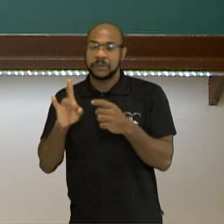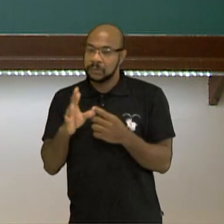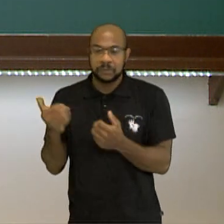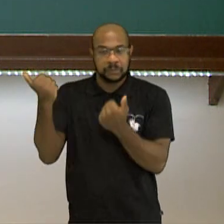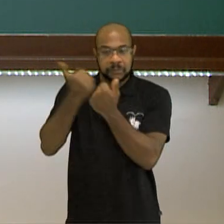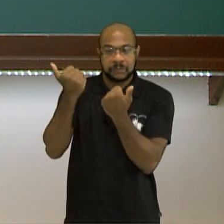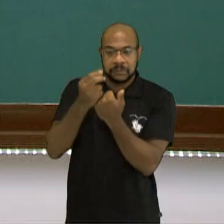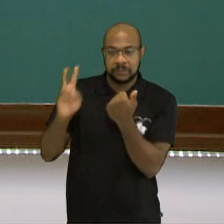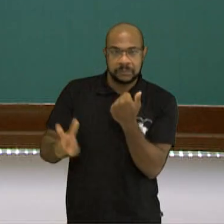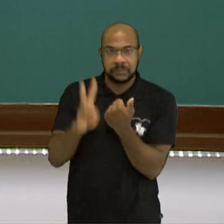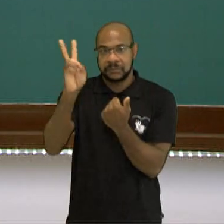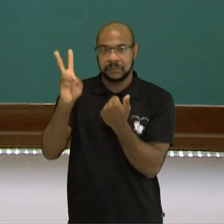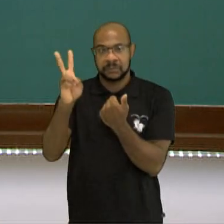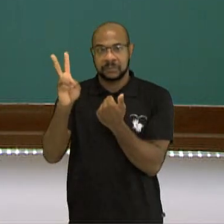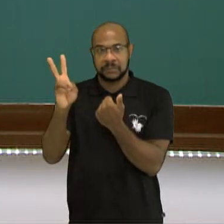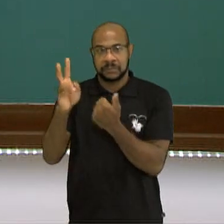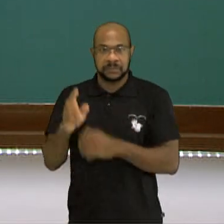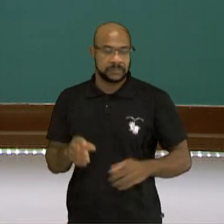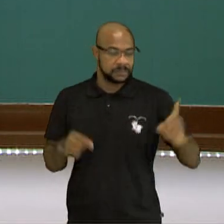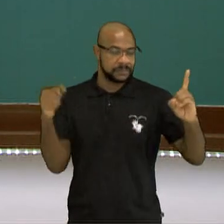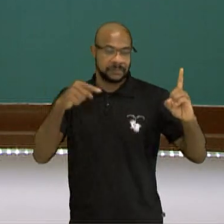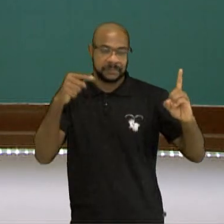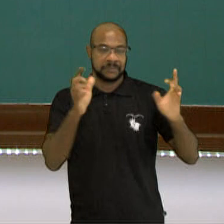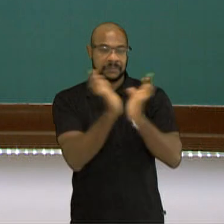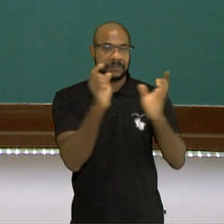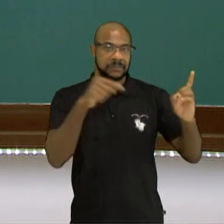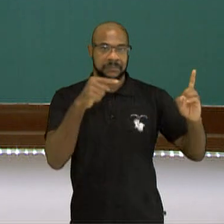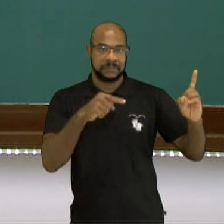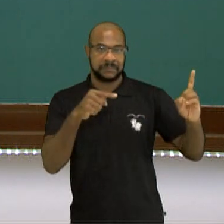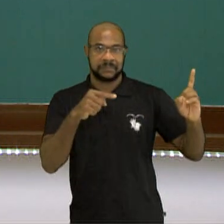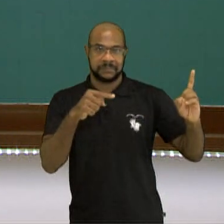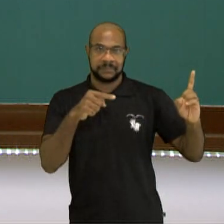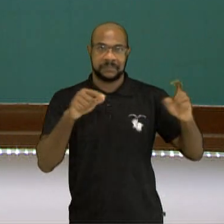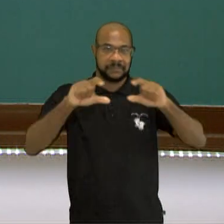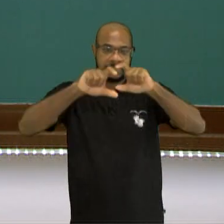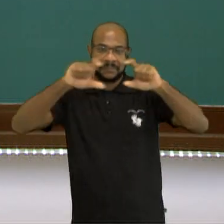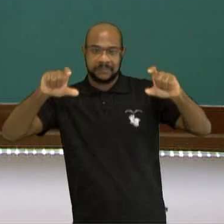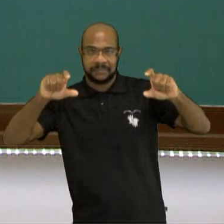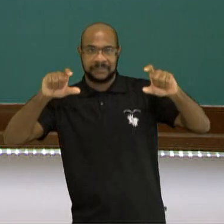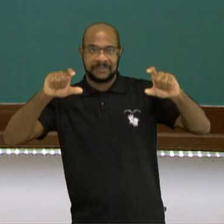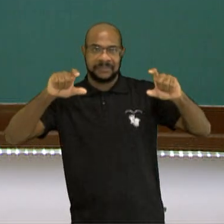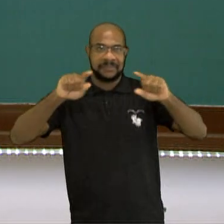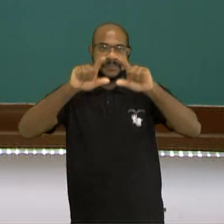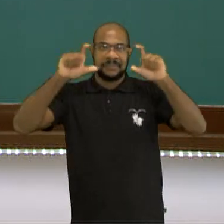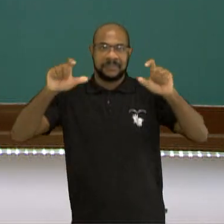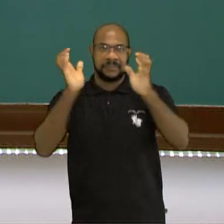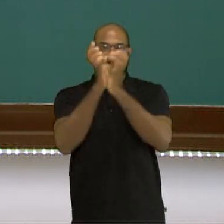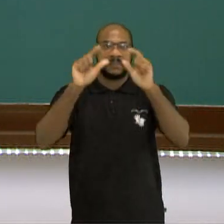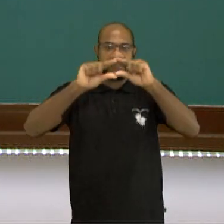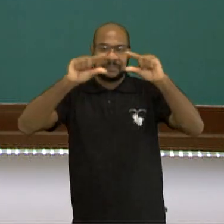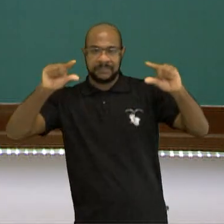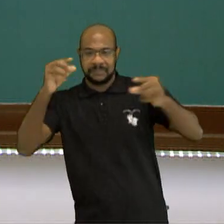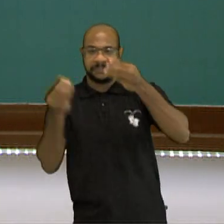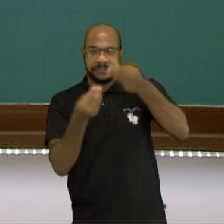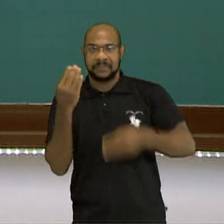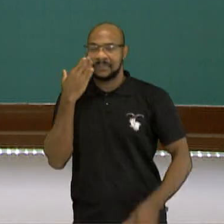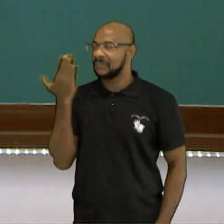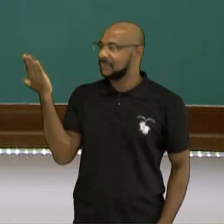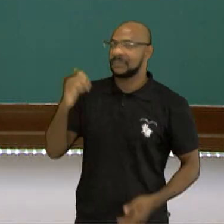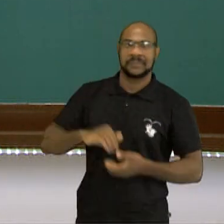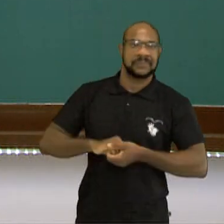substituir os valores do conjunto D, que é o domínio, na expressão da função. Foi isso que eu falei antes de você começar, já te dei um spoilerzinho,